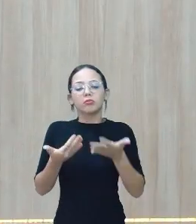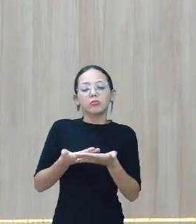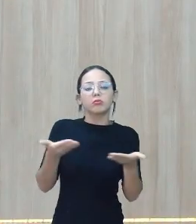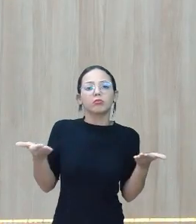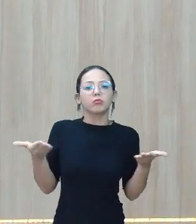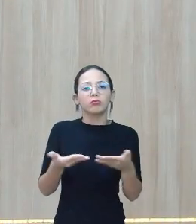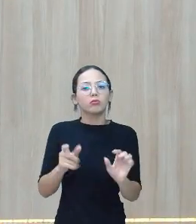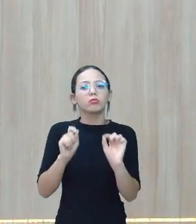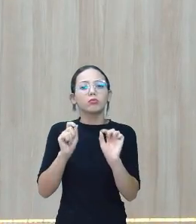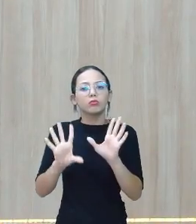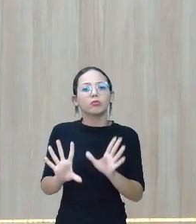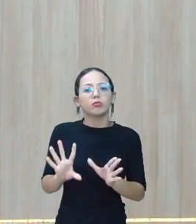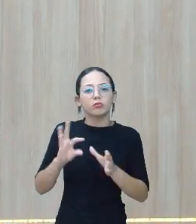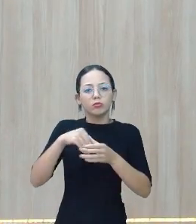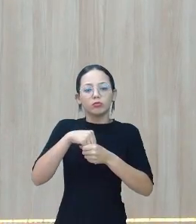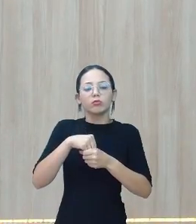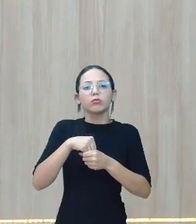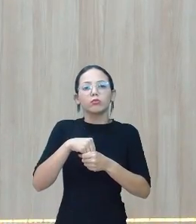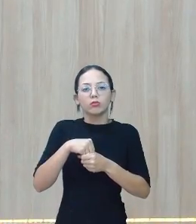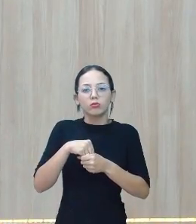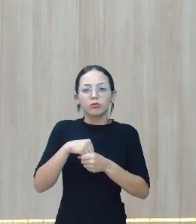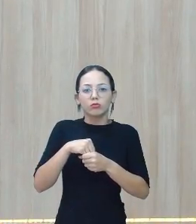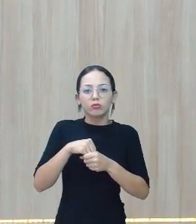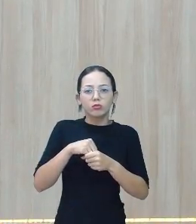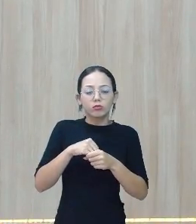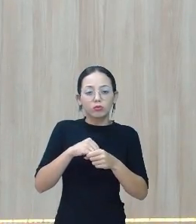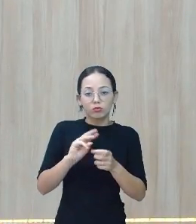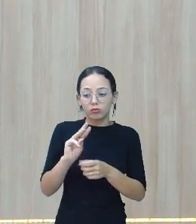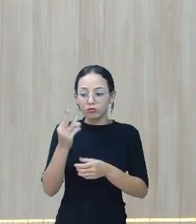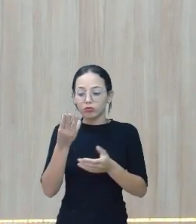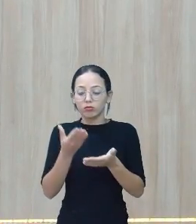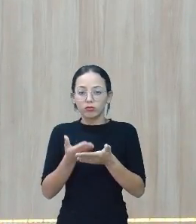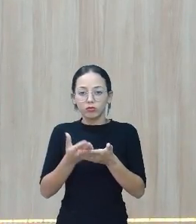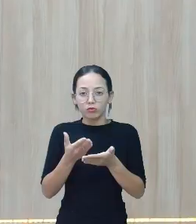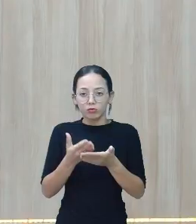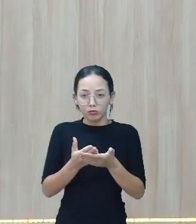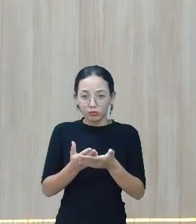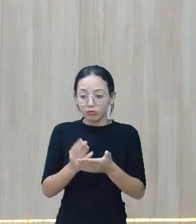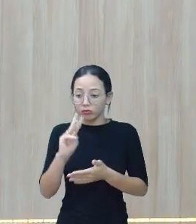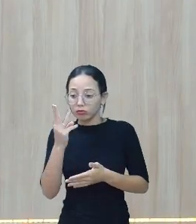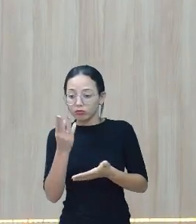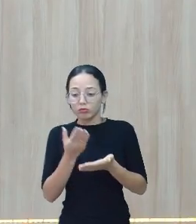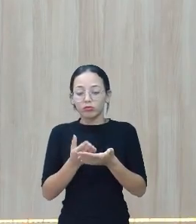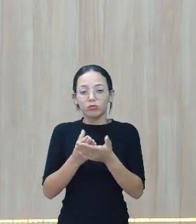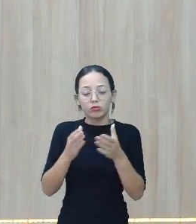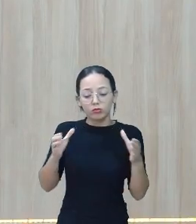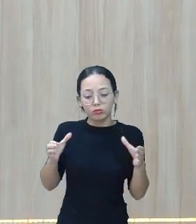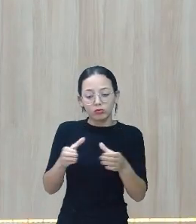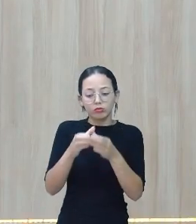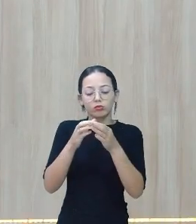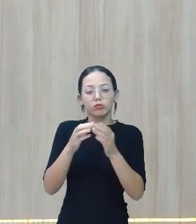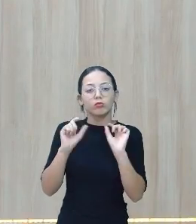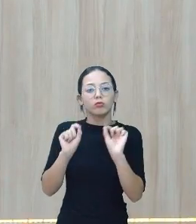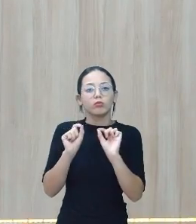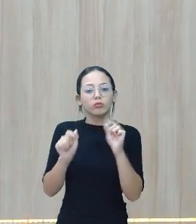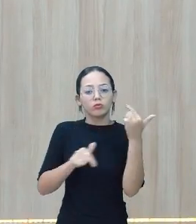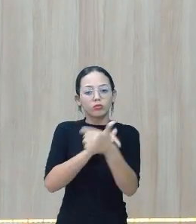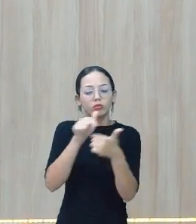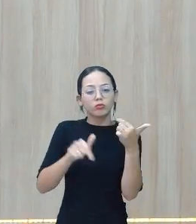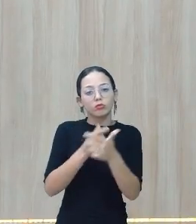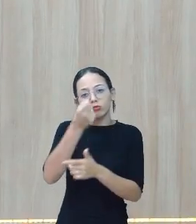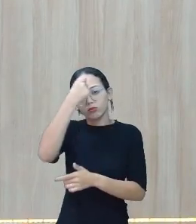elas compõem um bloco de 3 aulas, que essas 3 aulas, elas juntas, vão trabalhar a ideia